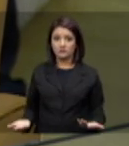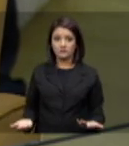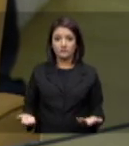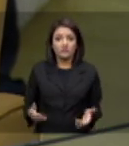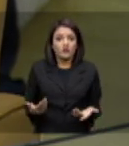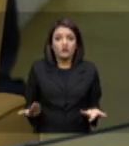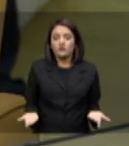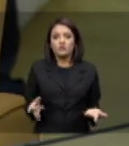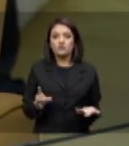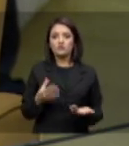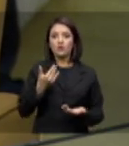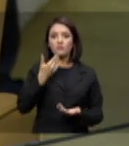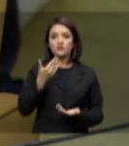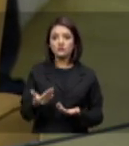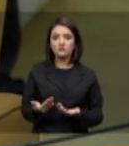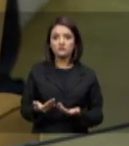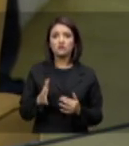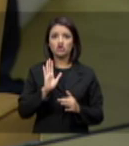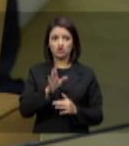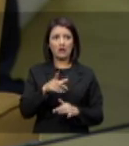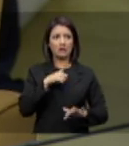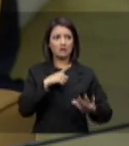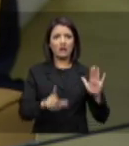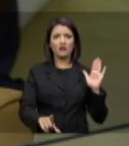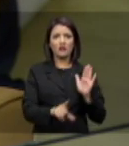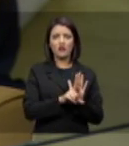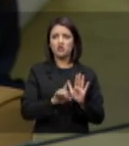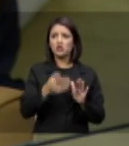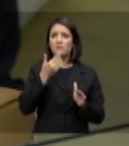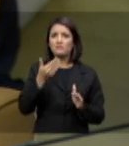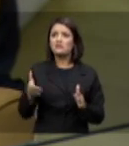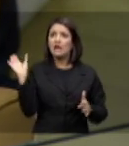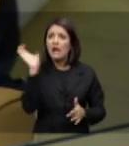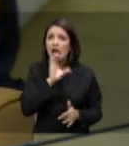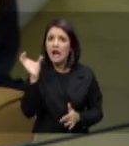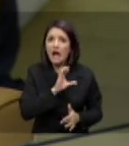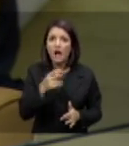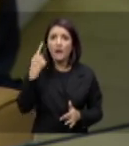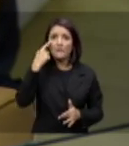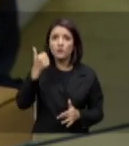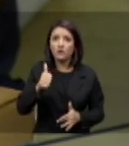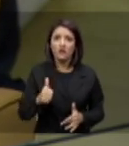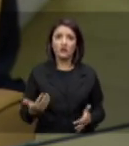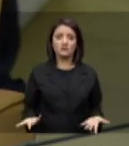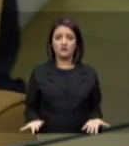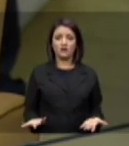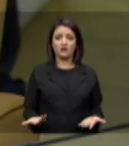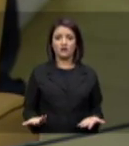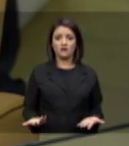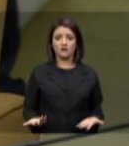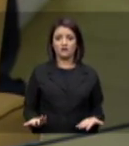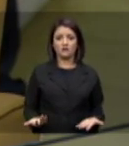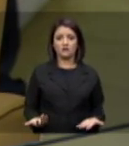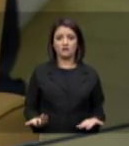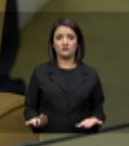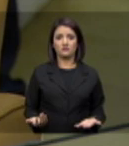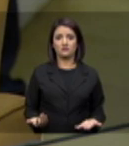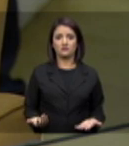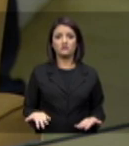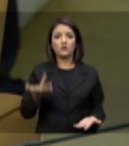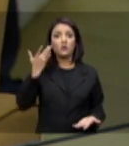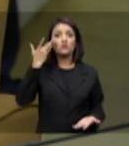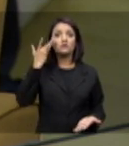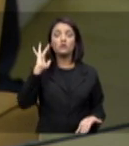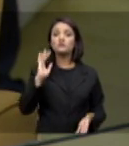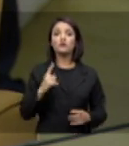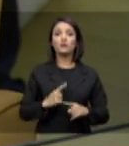o então presidente eu não vejo porque o a terem ficado